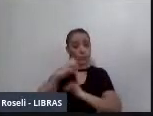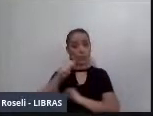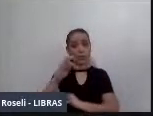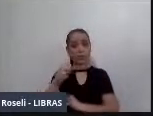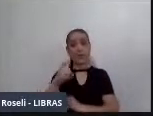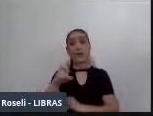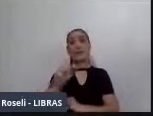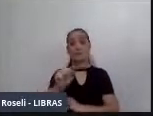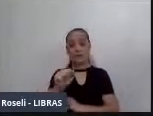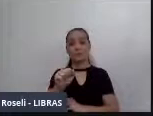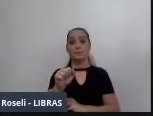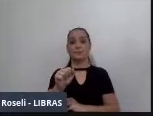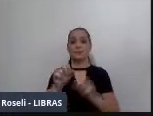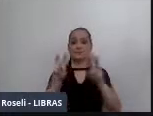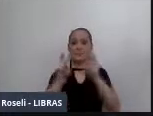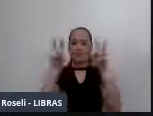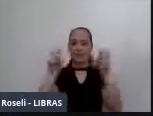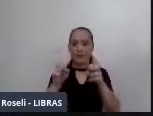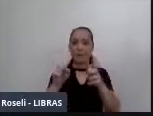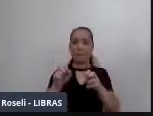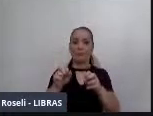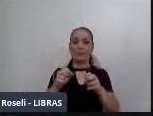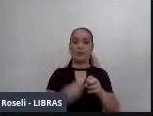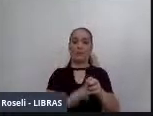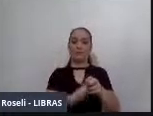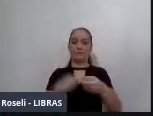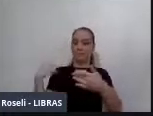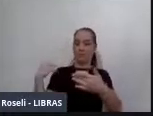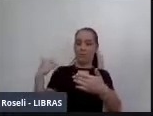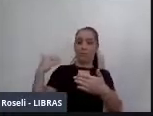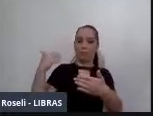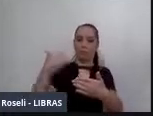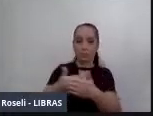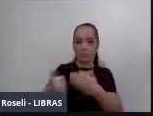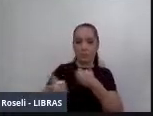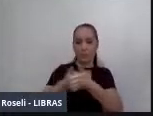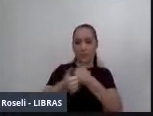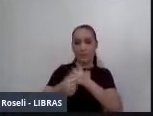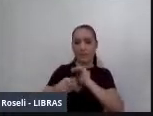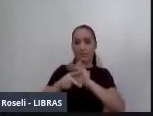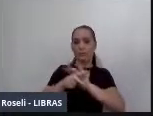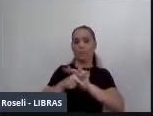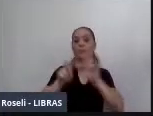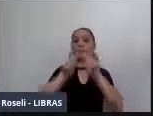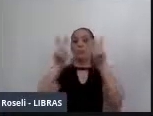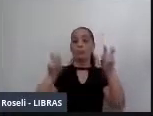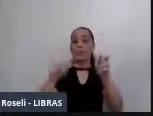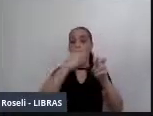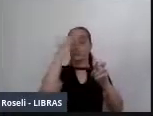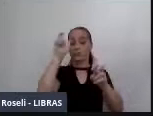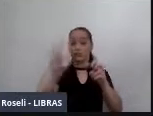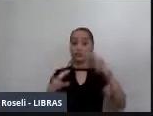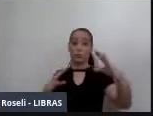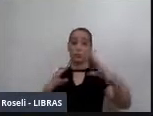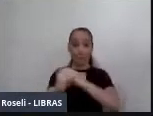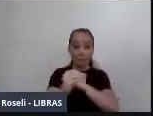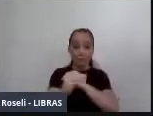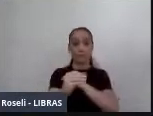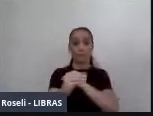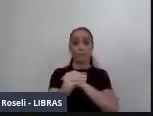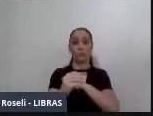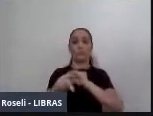tem uma trajetória de vida que se aproxima muito, ele se identifica muito com essa questão do refúgio, até por aspectos pessoais, porque ele